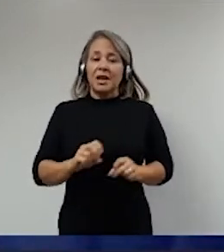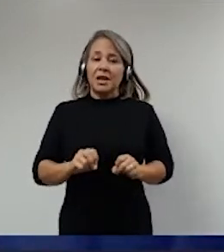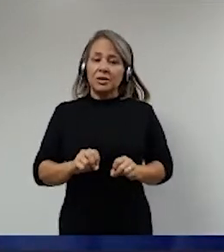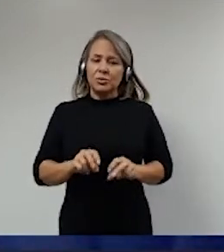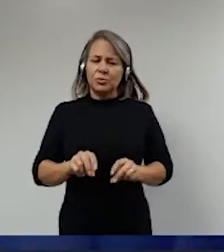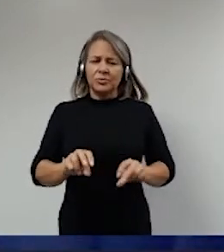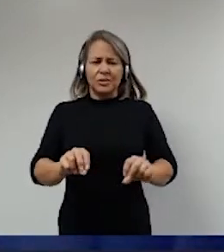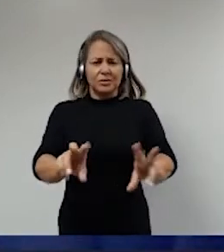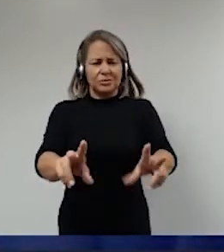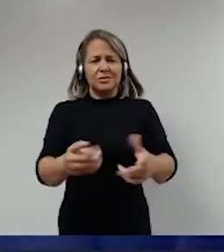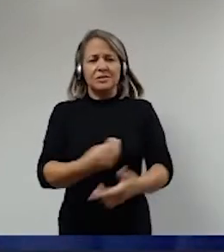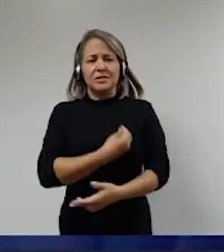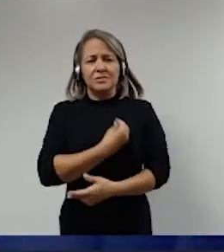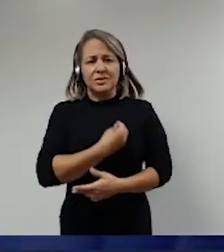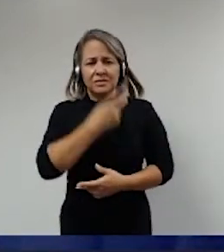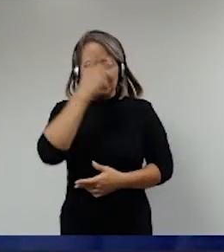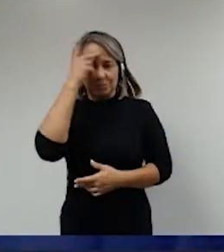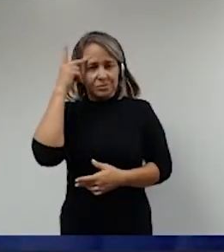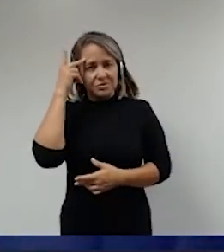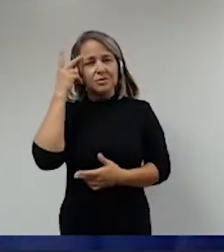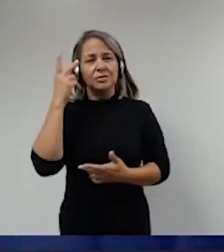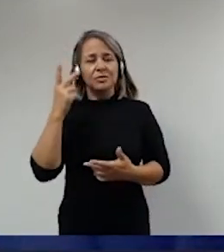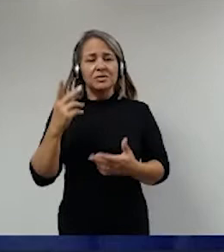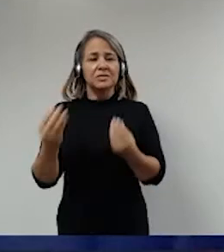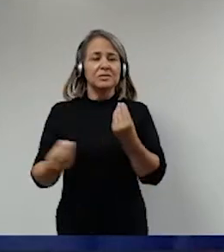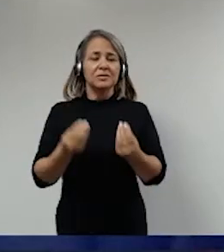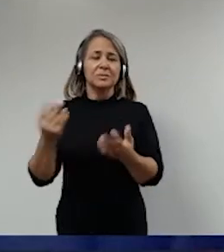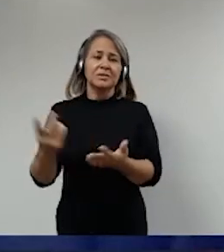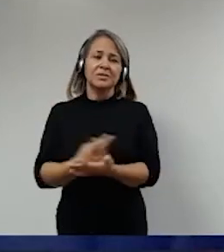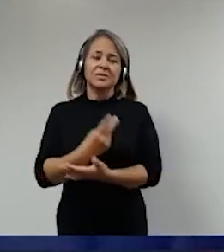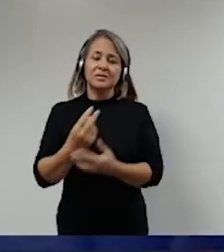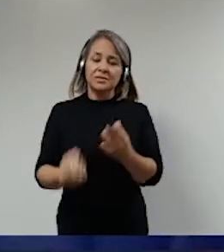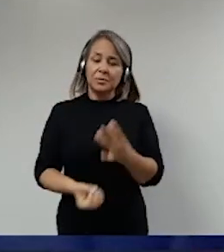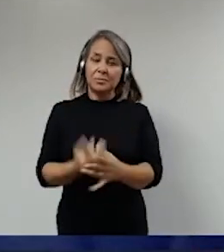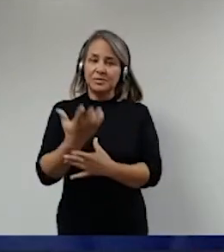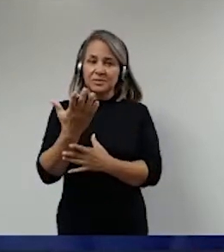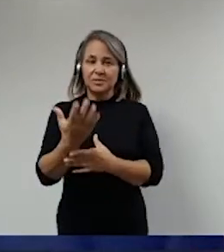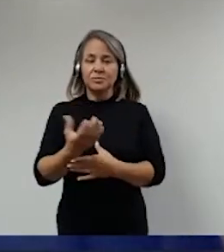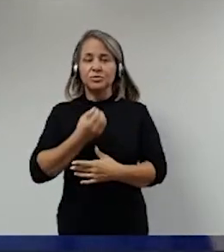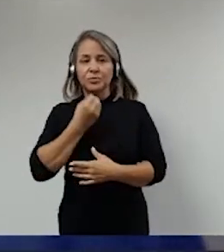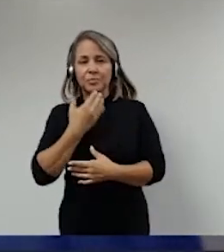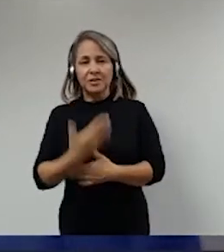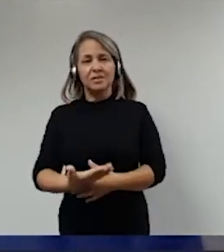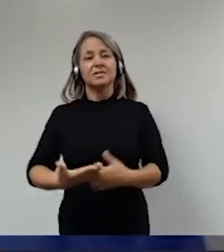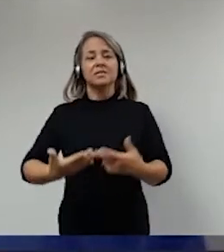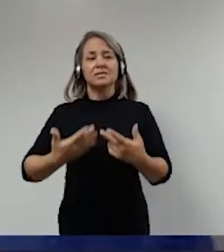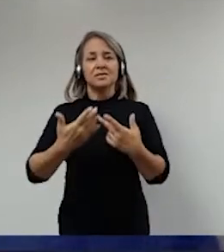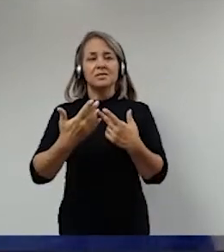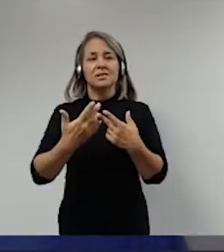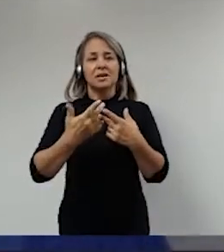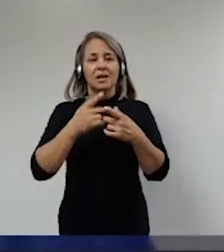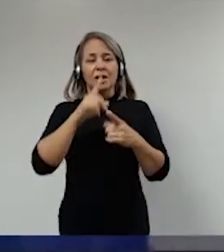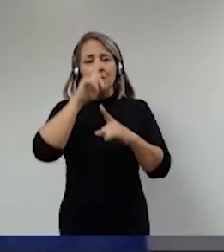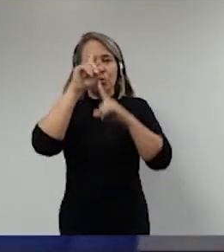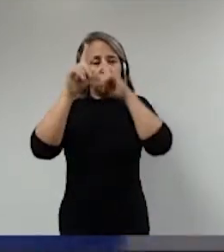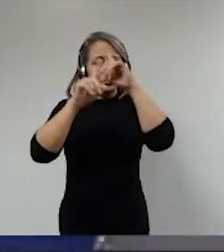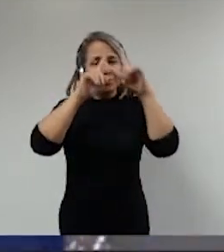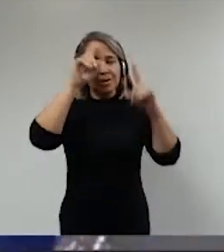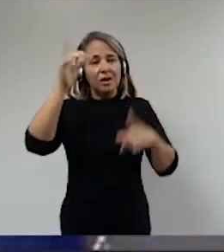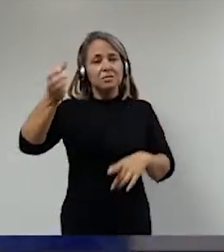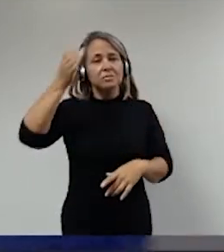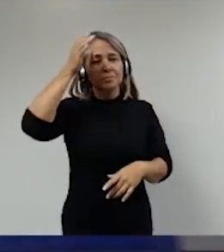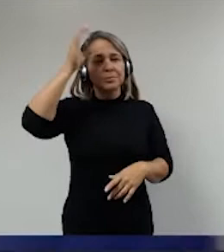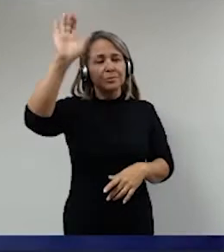na estrutura, né, dos meios de fruição, de produção de bens culturais e bens simbólicos, ela foi realmente muito profunda, né?